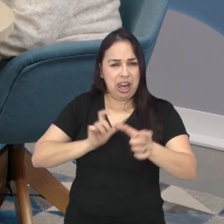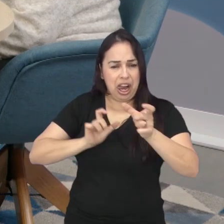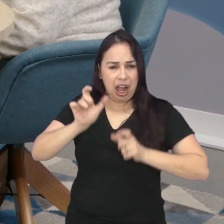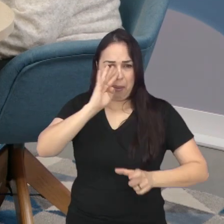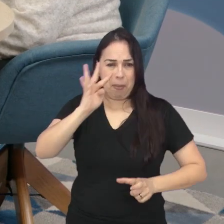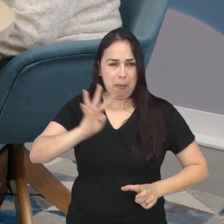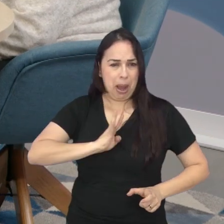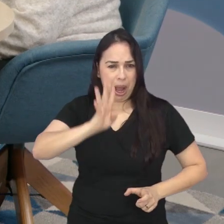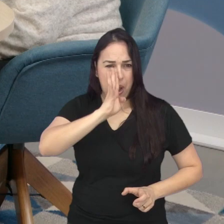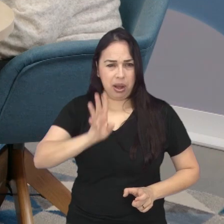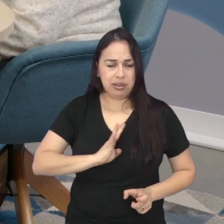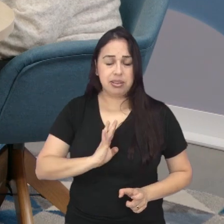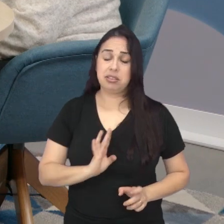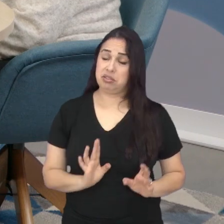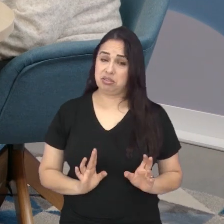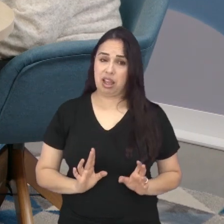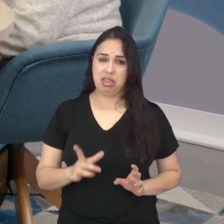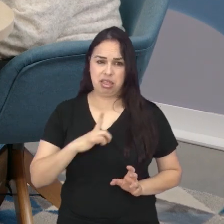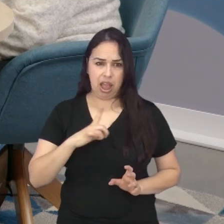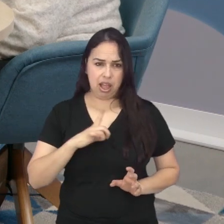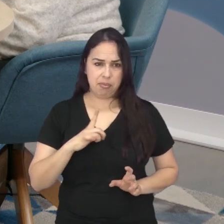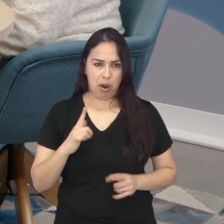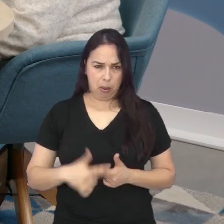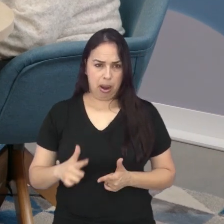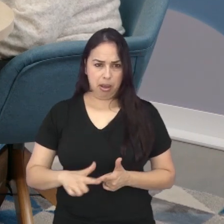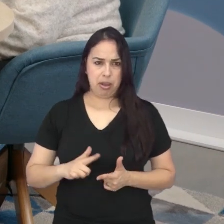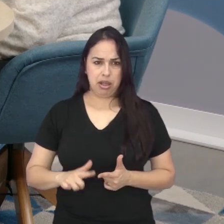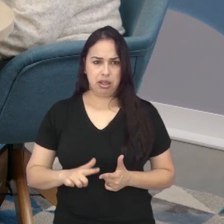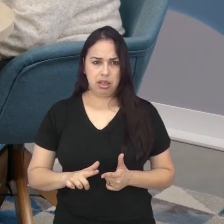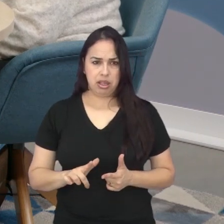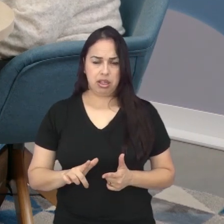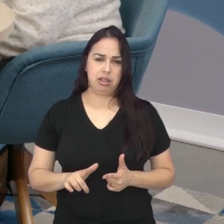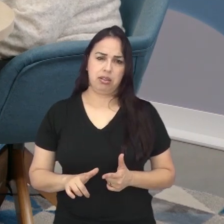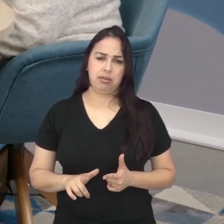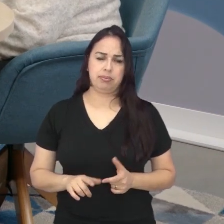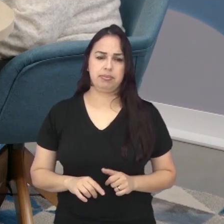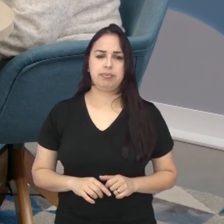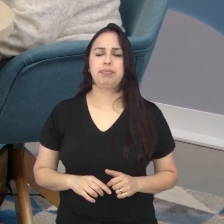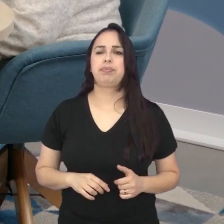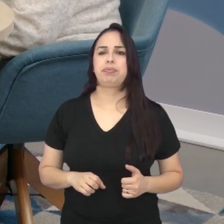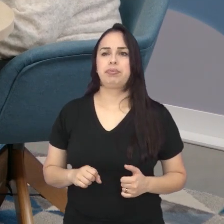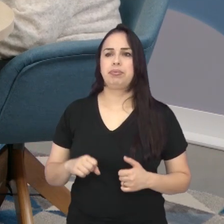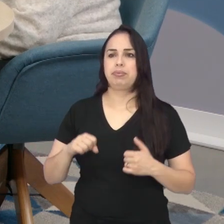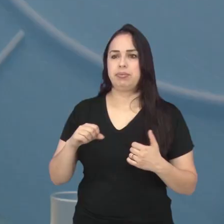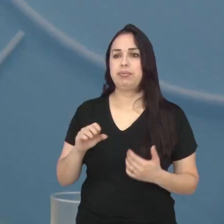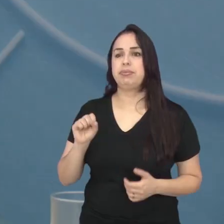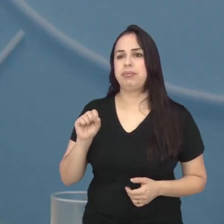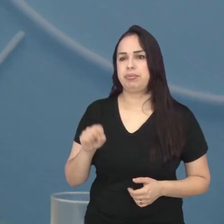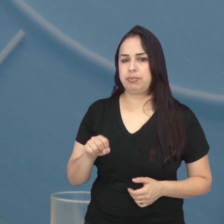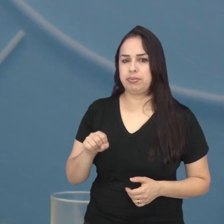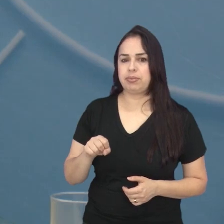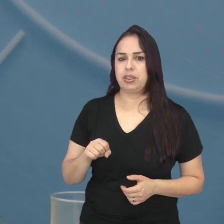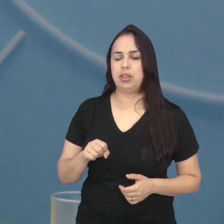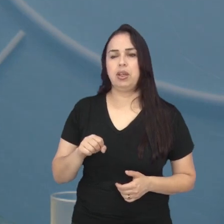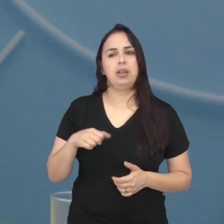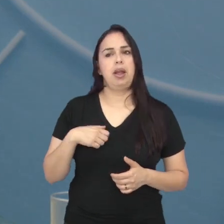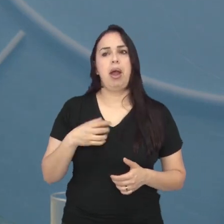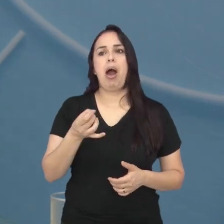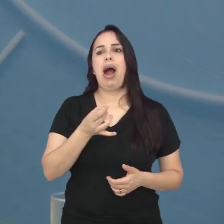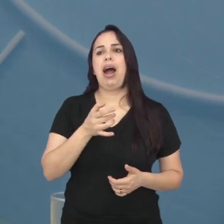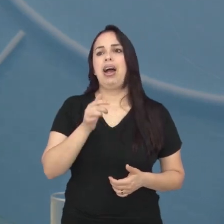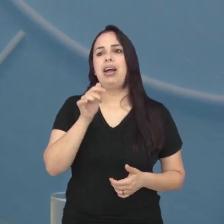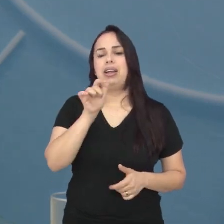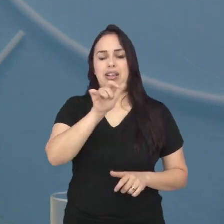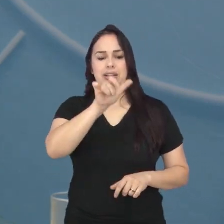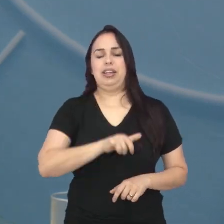mulheres. Tem esse fator também, Tem, do sim, ponto de vista do comportamento né, humano? Na verdade, tem isso. Na verdade, são muitos